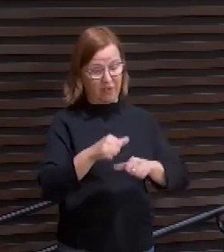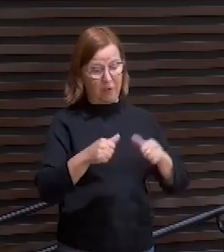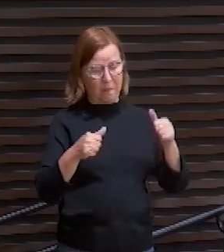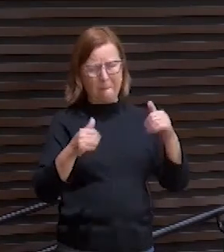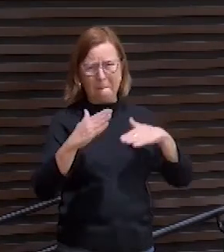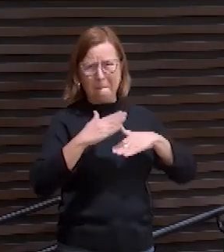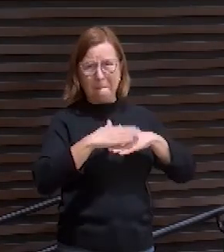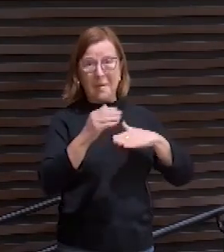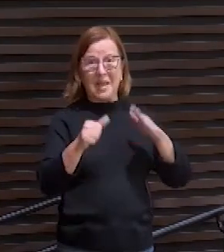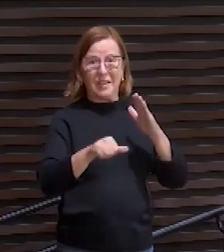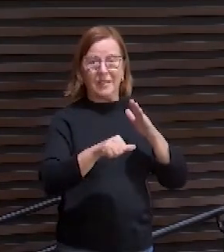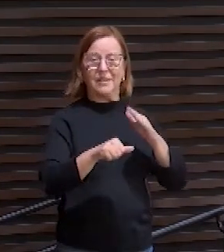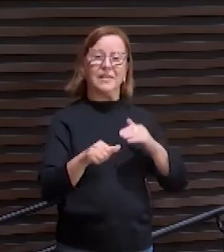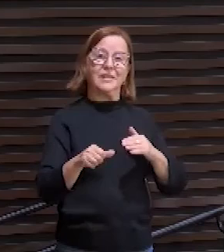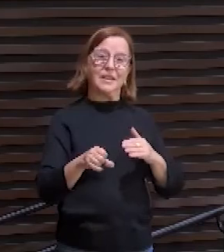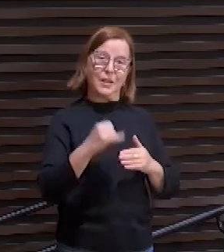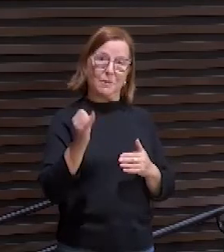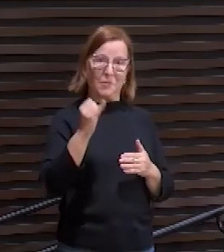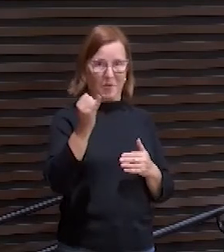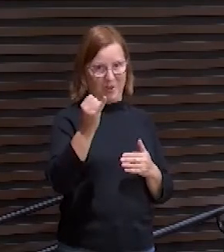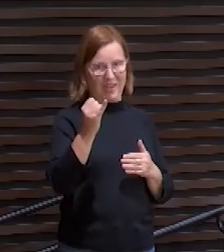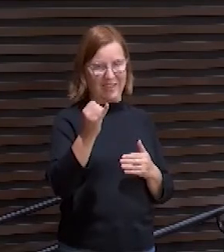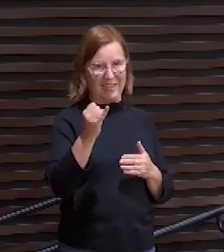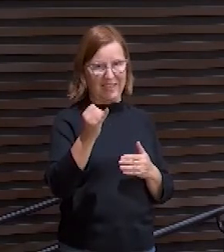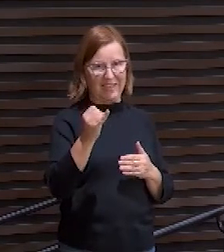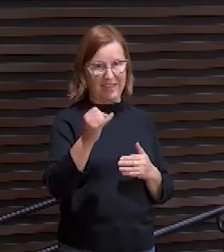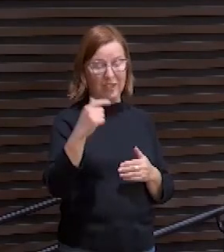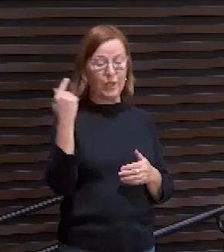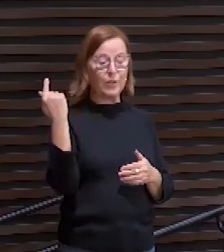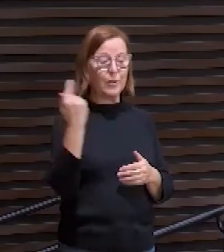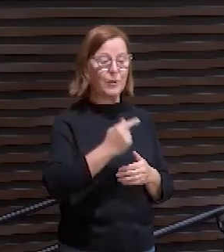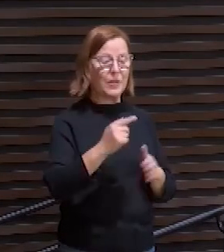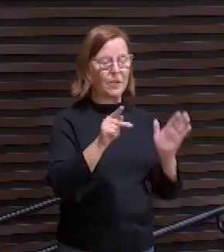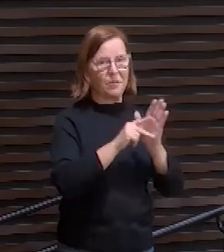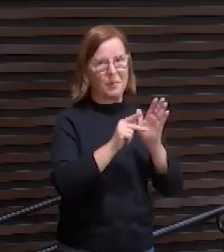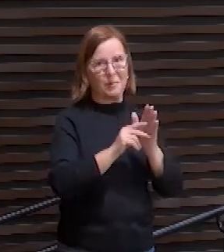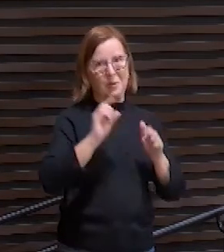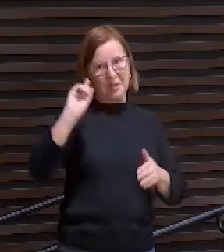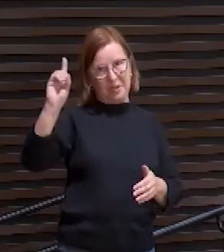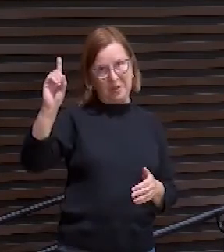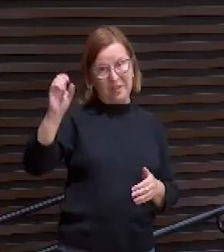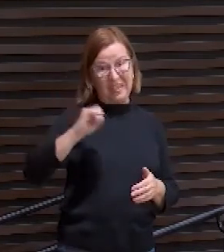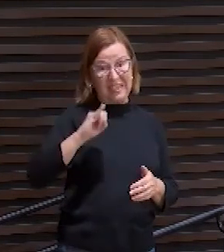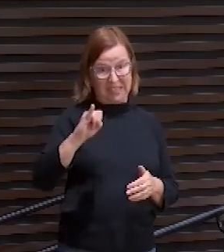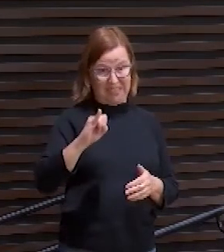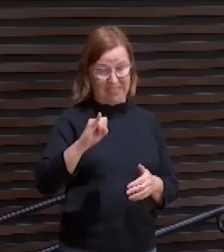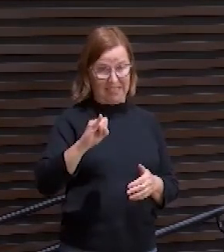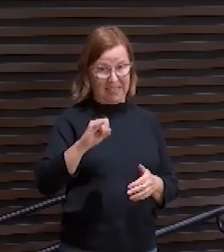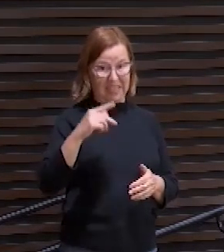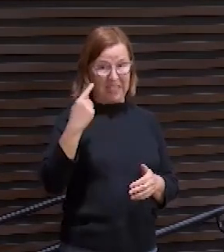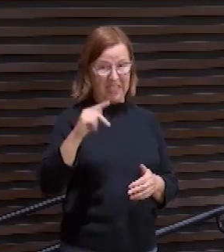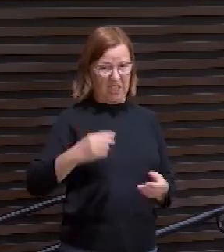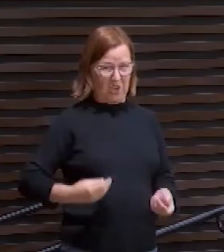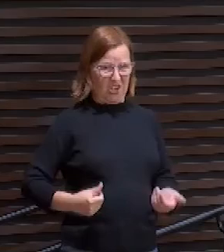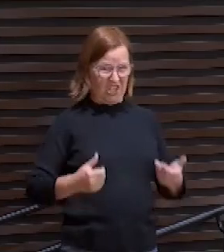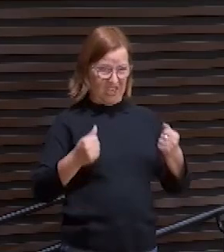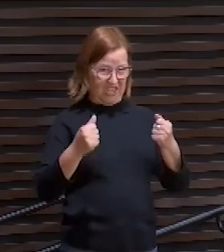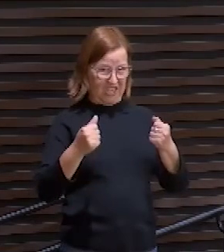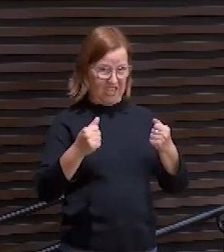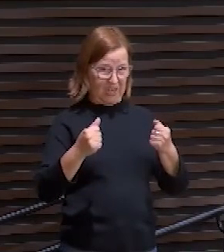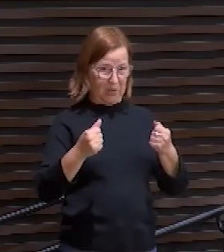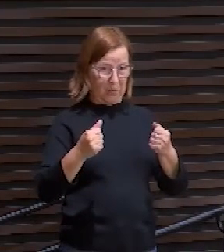próprio Deus. Se as suas posses ou riquezas ou qualquer outra coisa está ocupando o primeiro lugar na sua